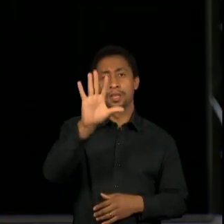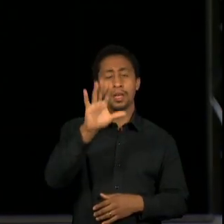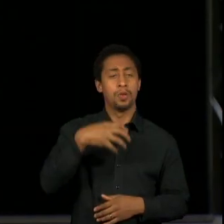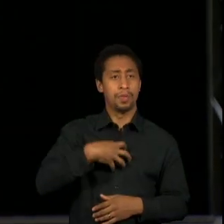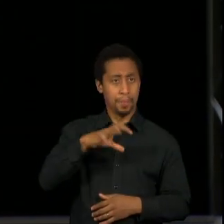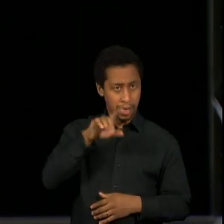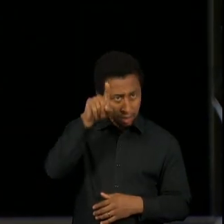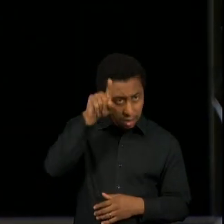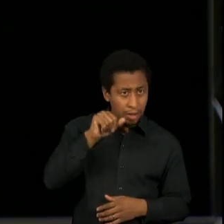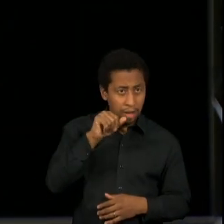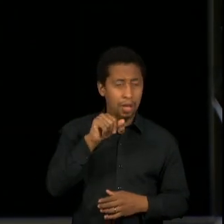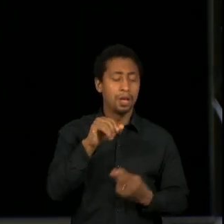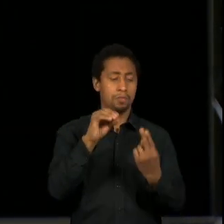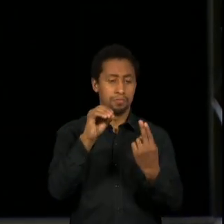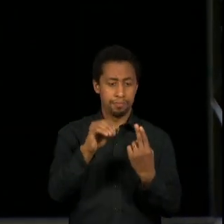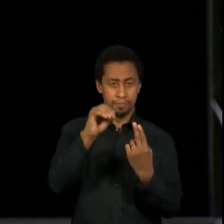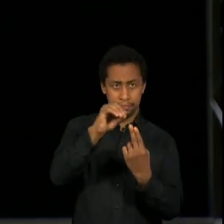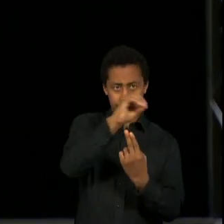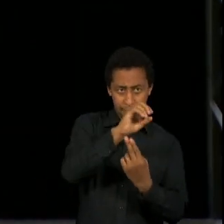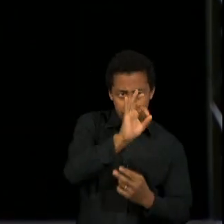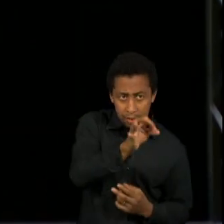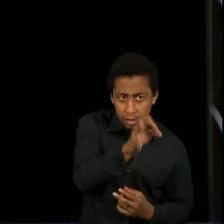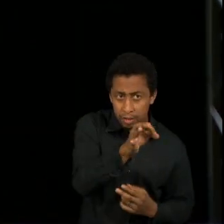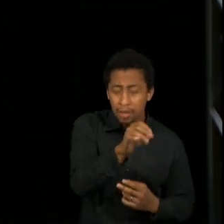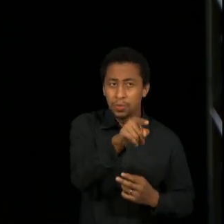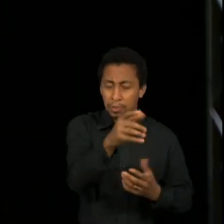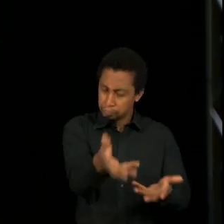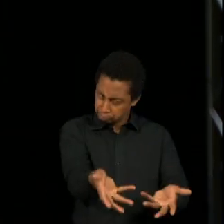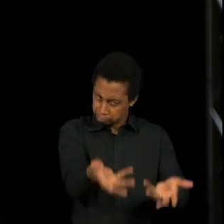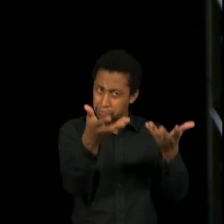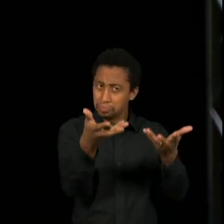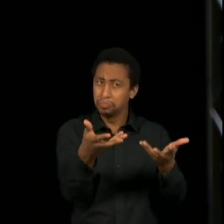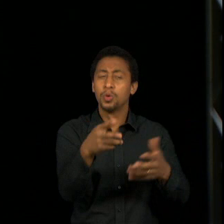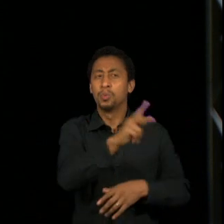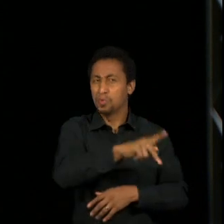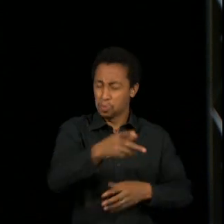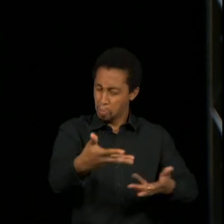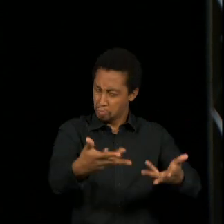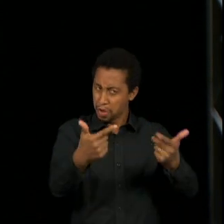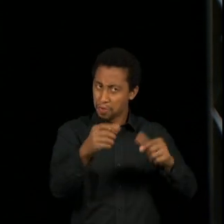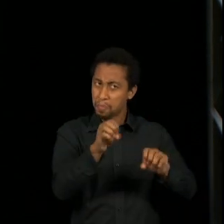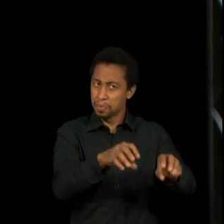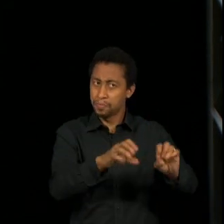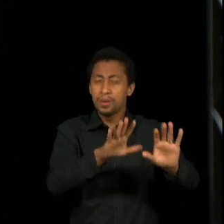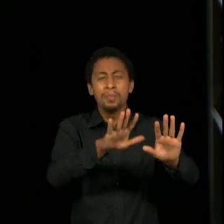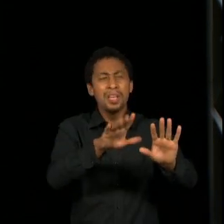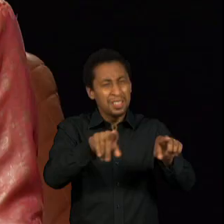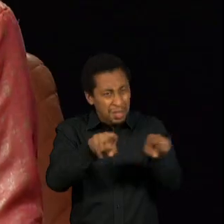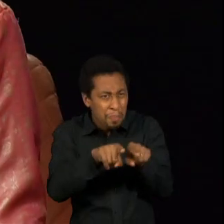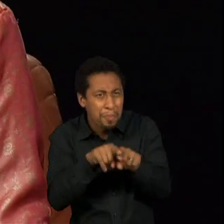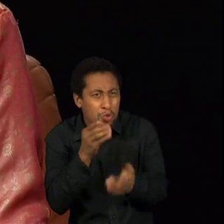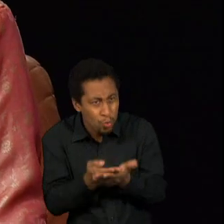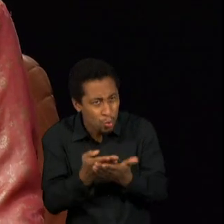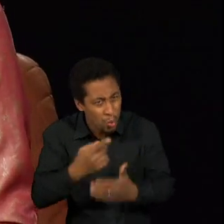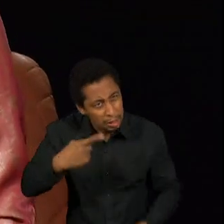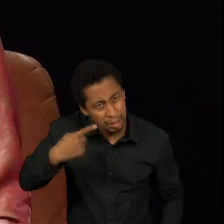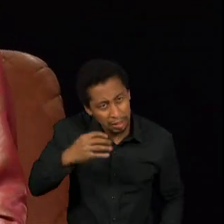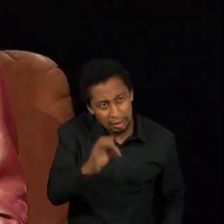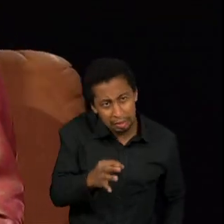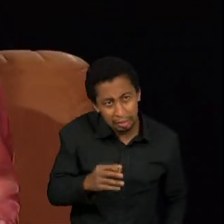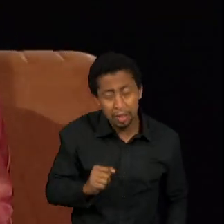Martim Gonçalves. Fervilhava de talentos a escola nessa época, né? Mas você estava fazendo direito, né? Fiz